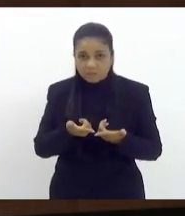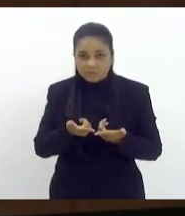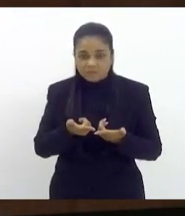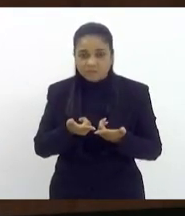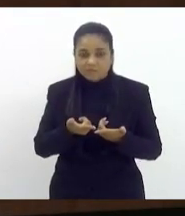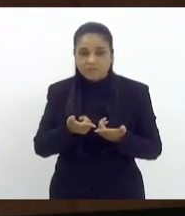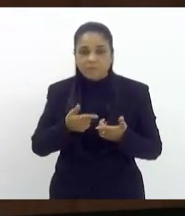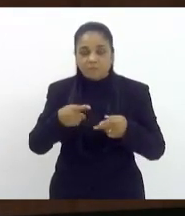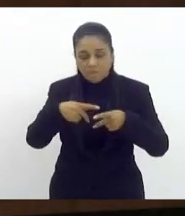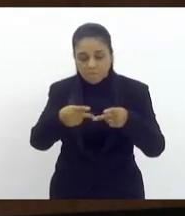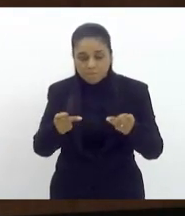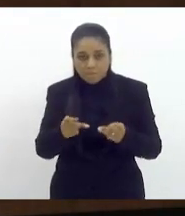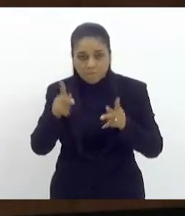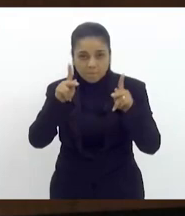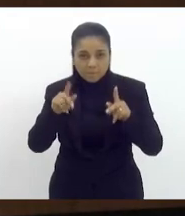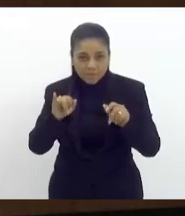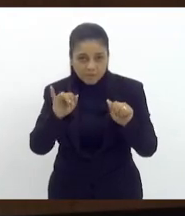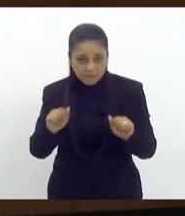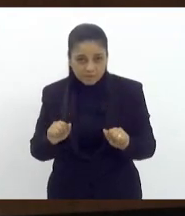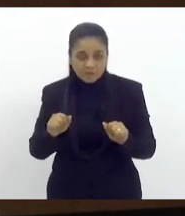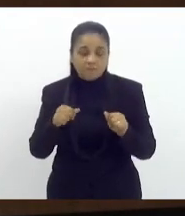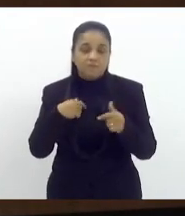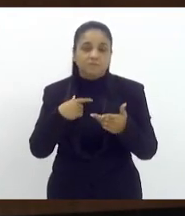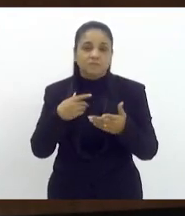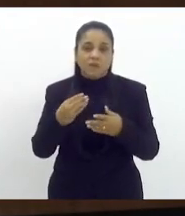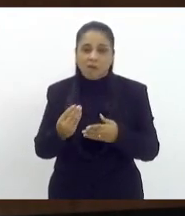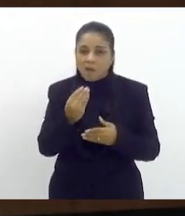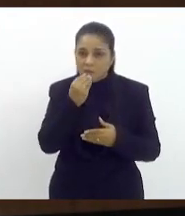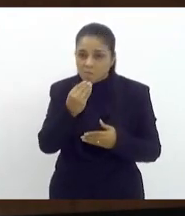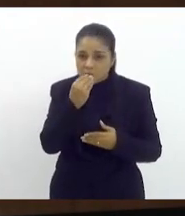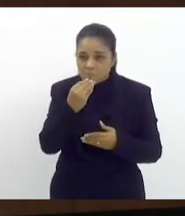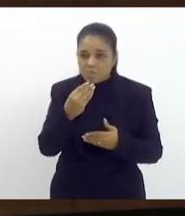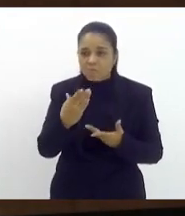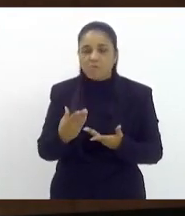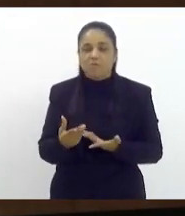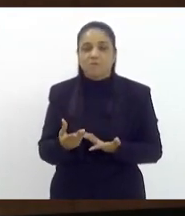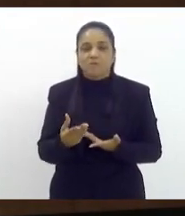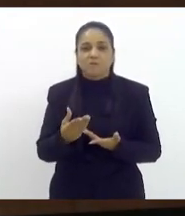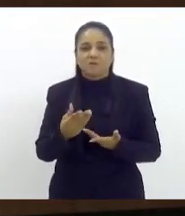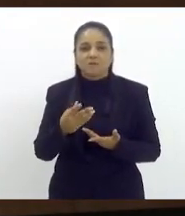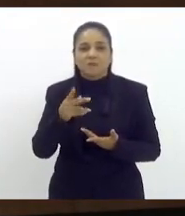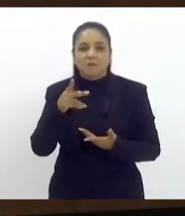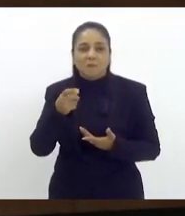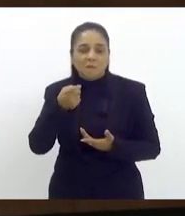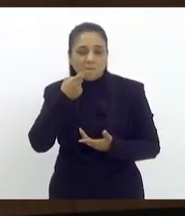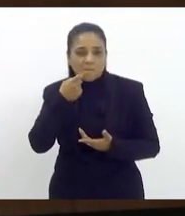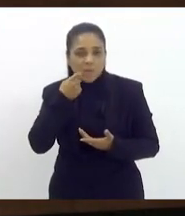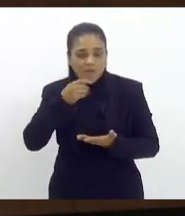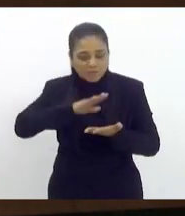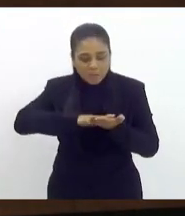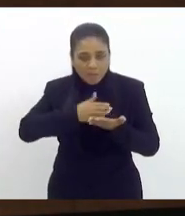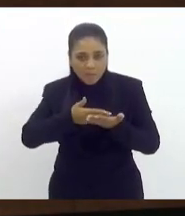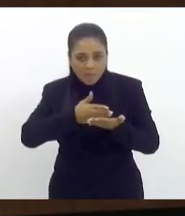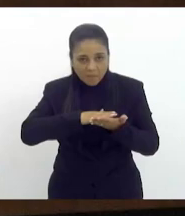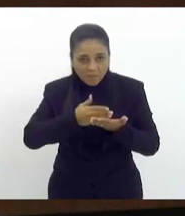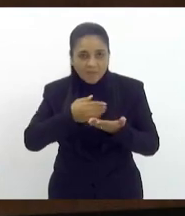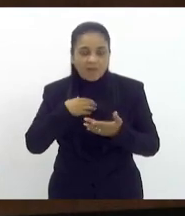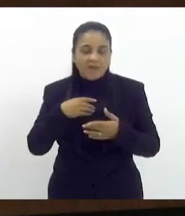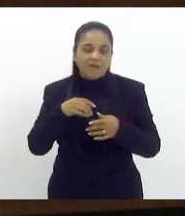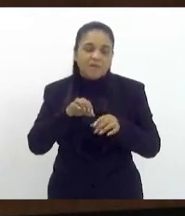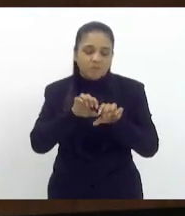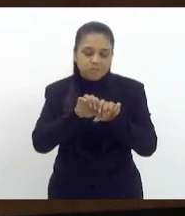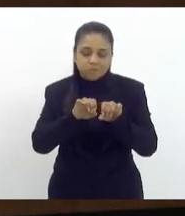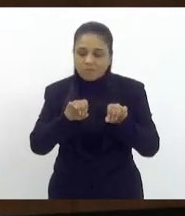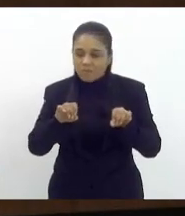massa de pizza hambúrguer extrato de carne de extrato de carne de frango ou peixe empanado tipo nugget de salsicha outros